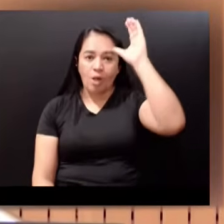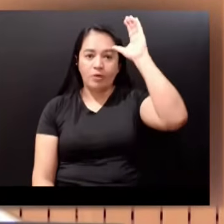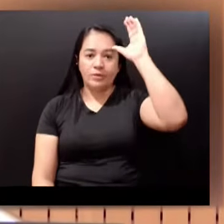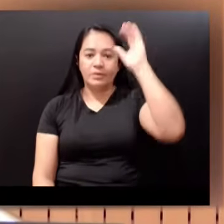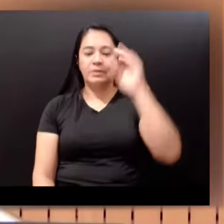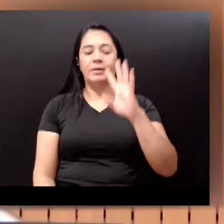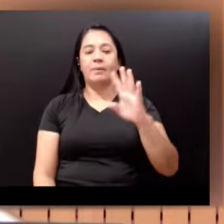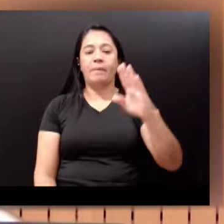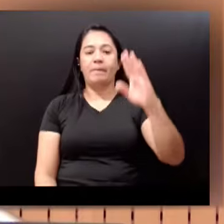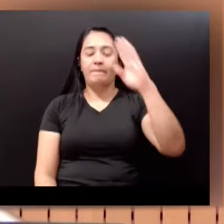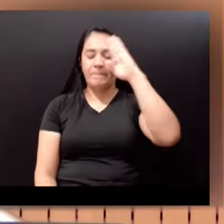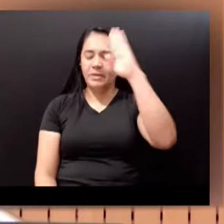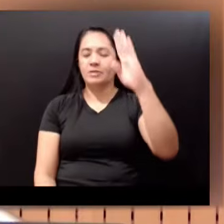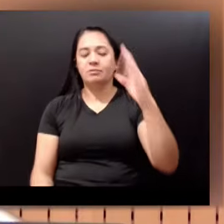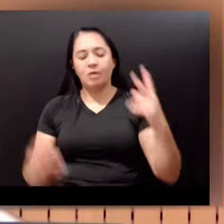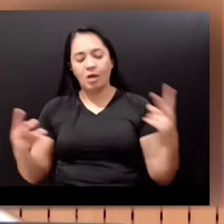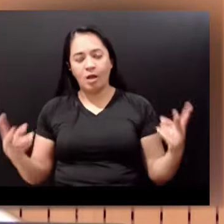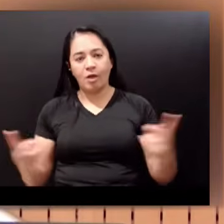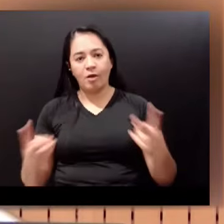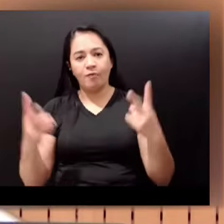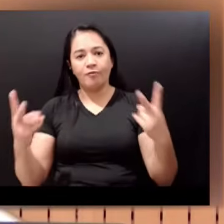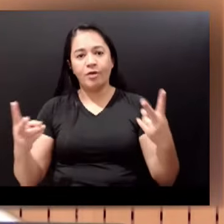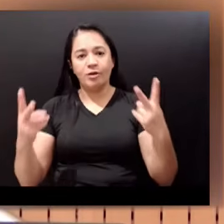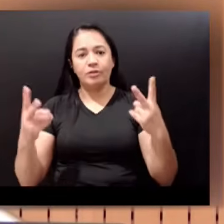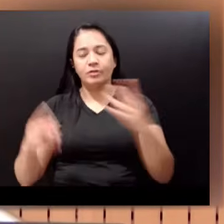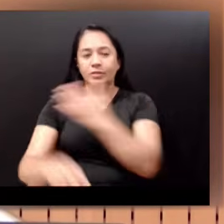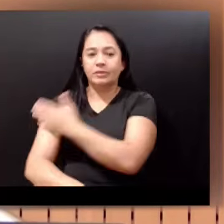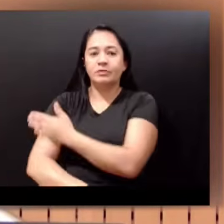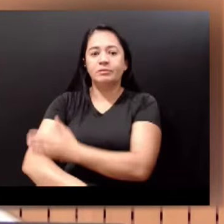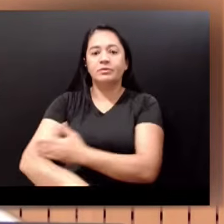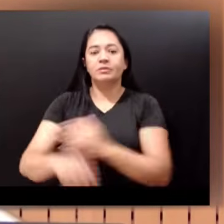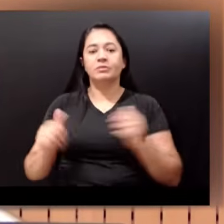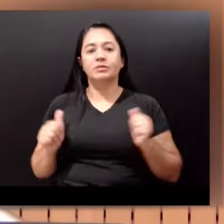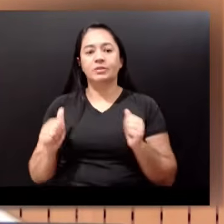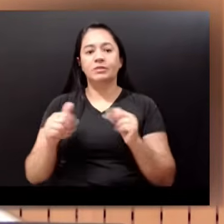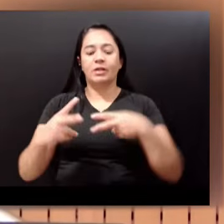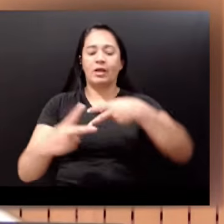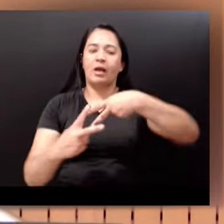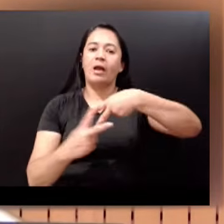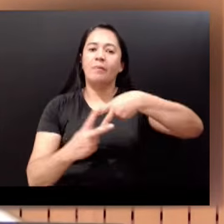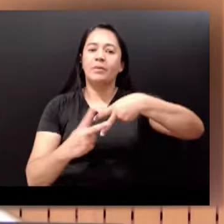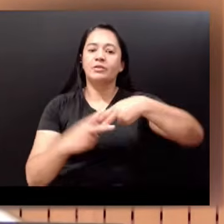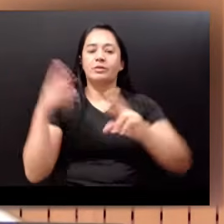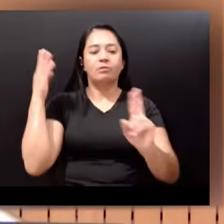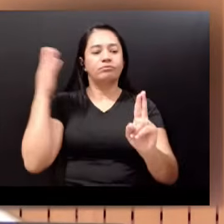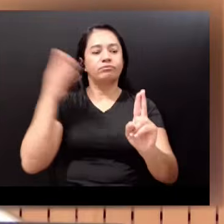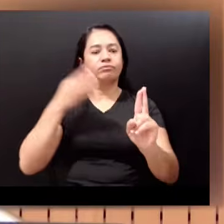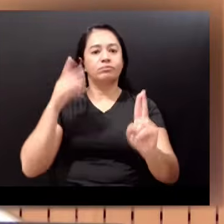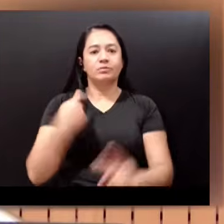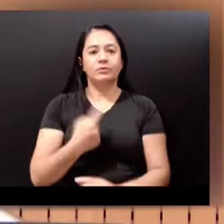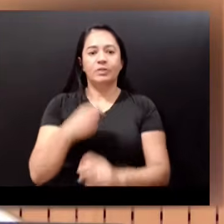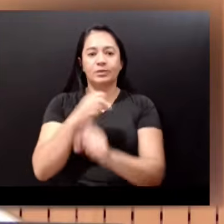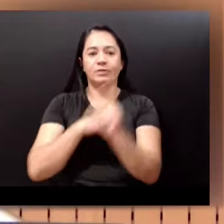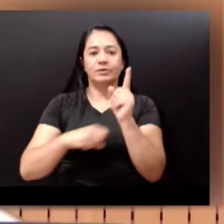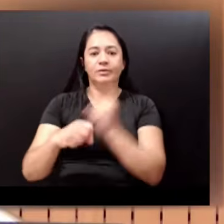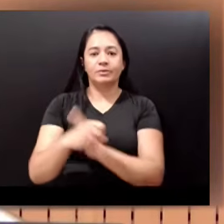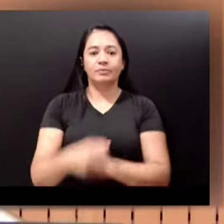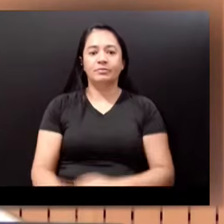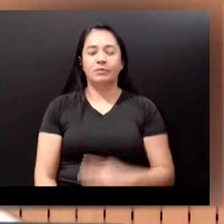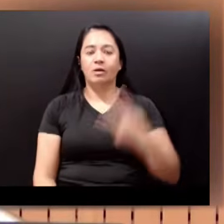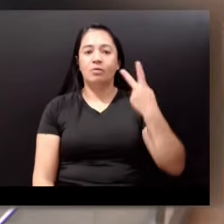dos princípios e das ações que a maçonaria representa em nossa sociedade. O vereador aproveitou